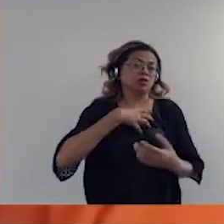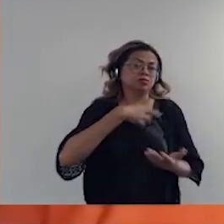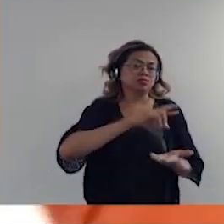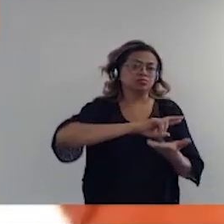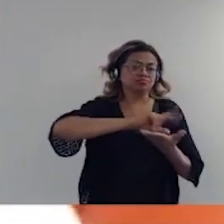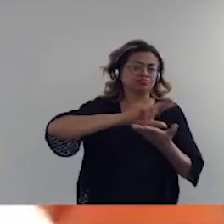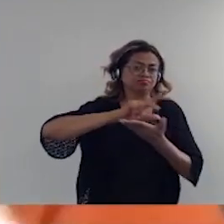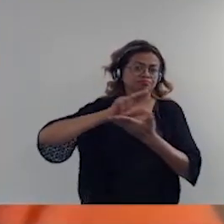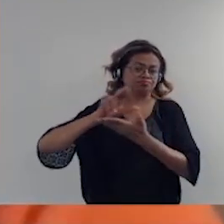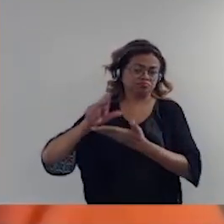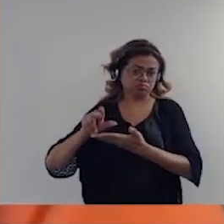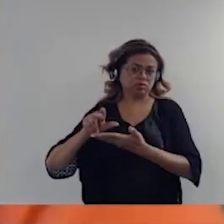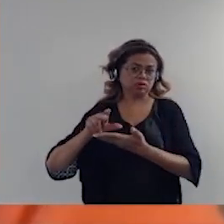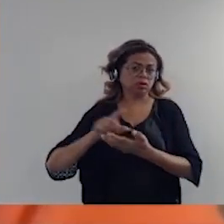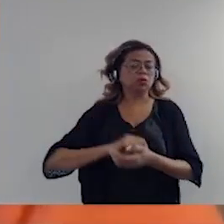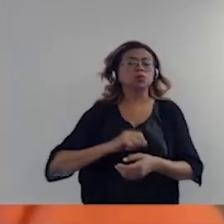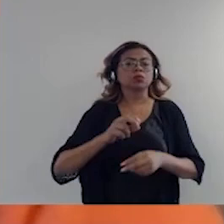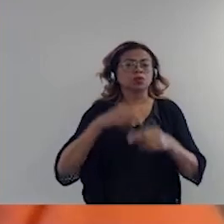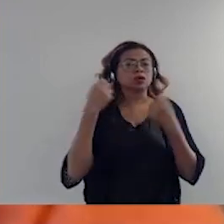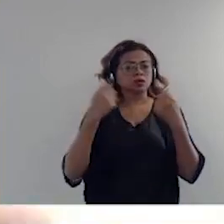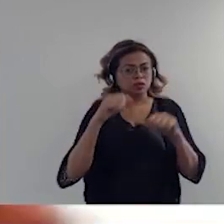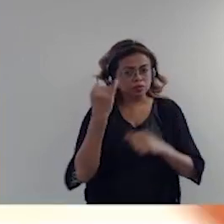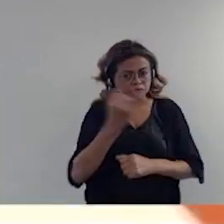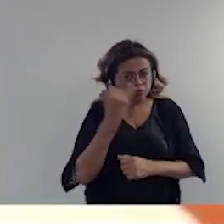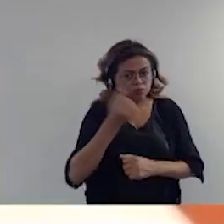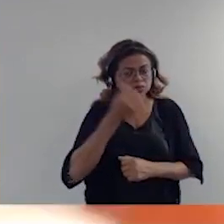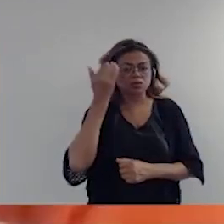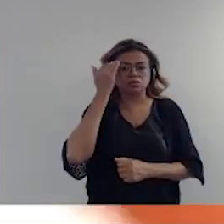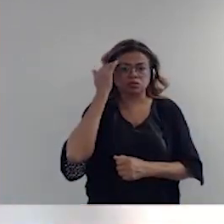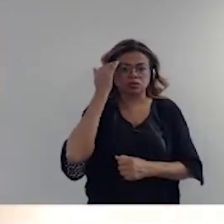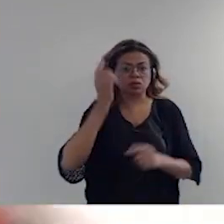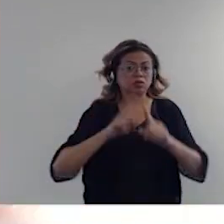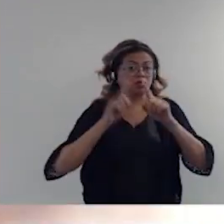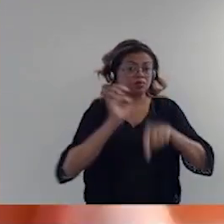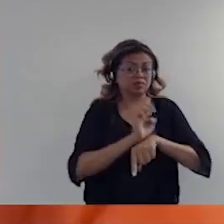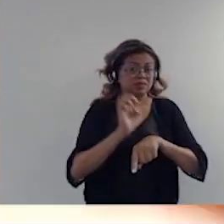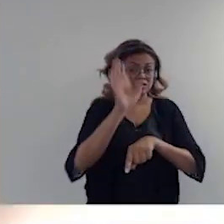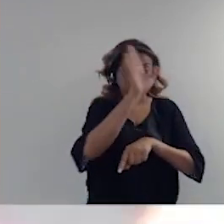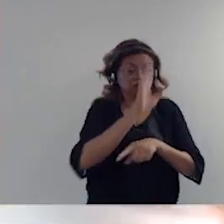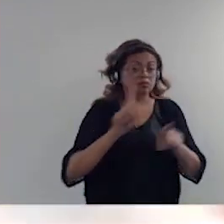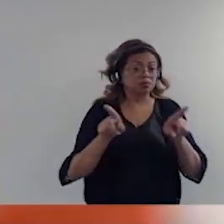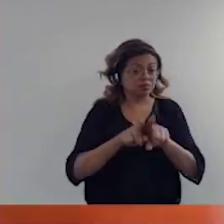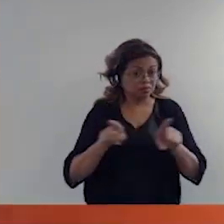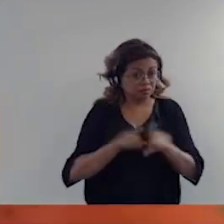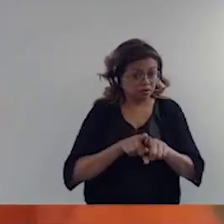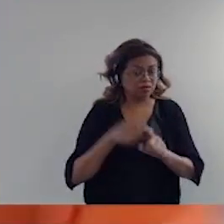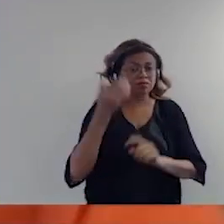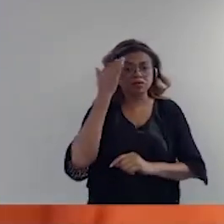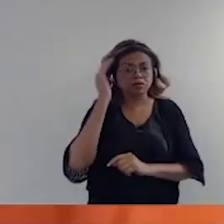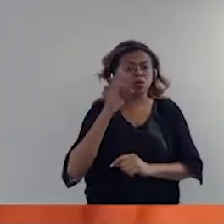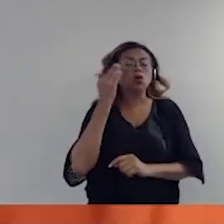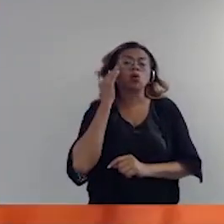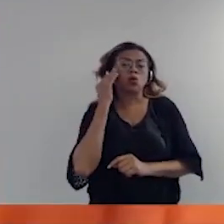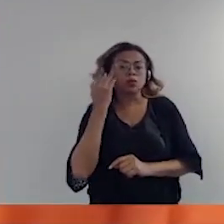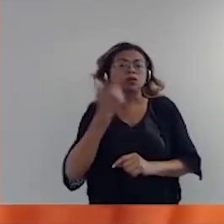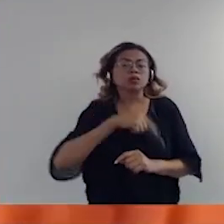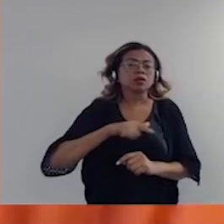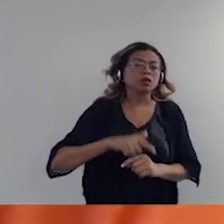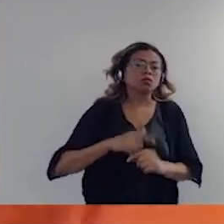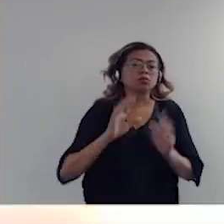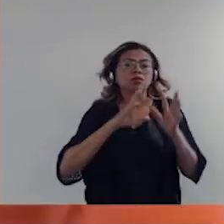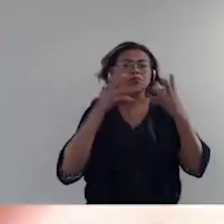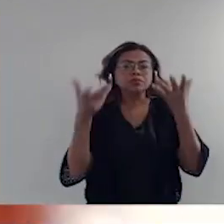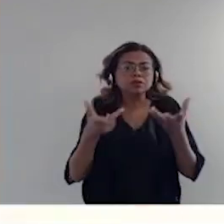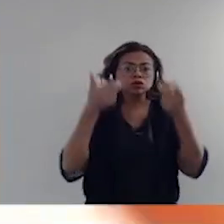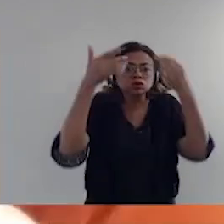Né? Isso a gente precisa entender. E aí o Estado também ele tem um papel de compreender a complexidade disso